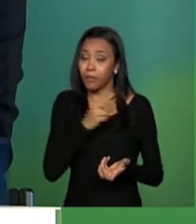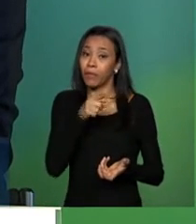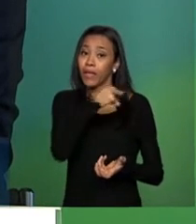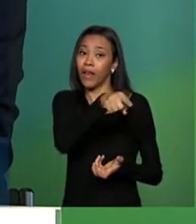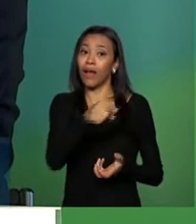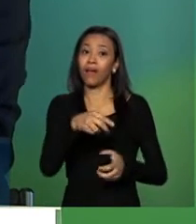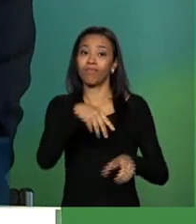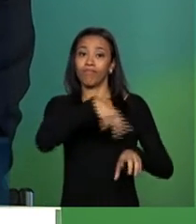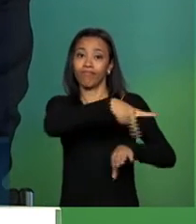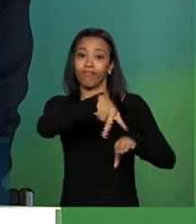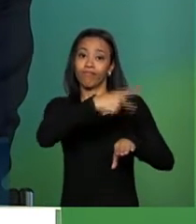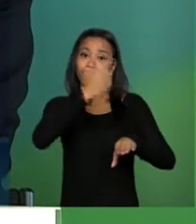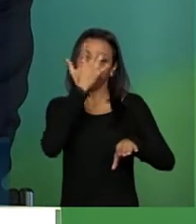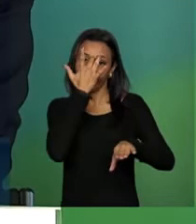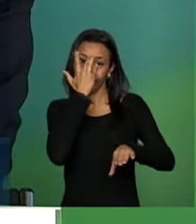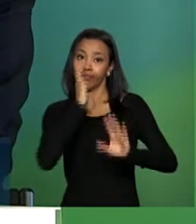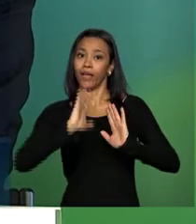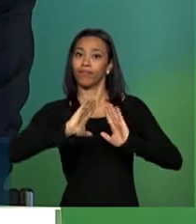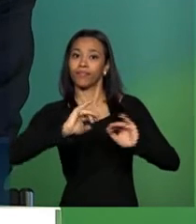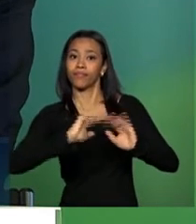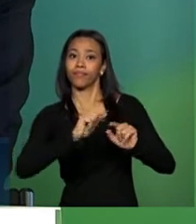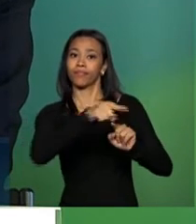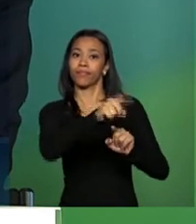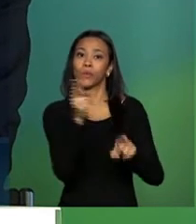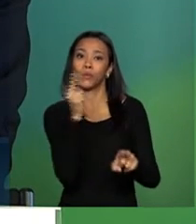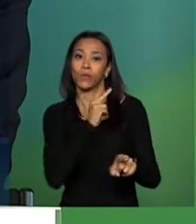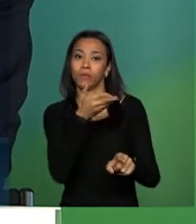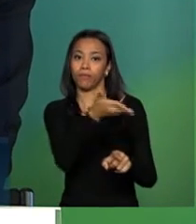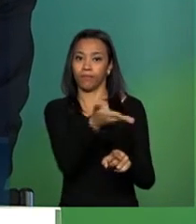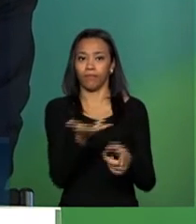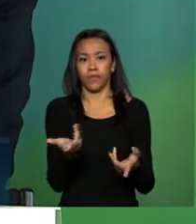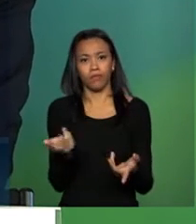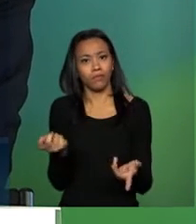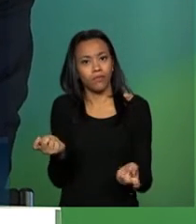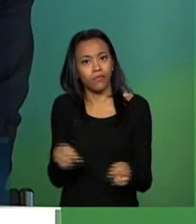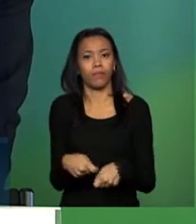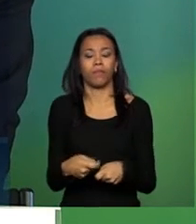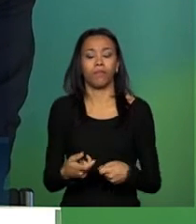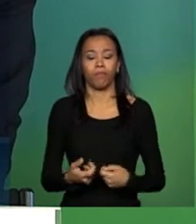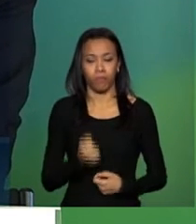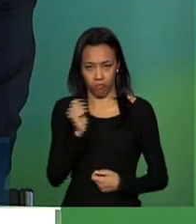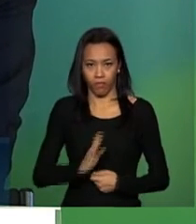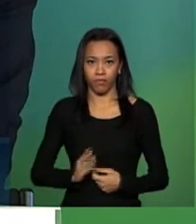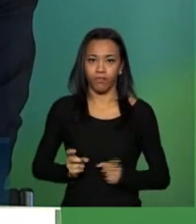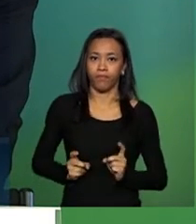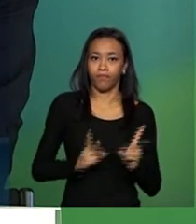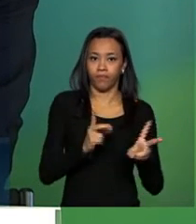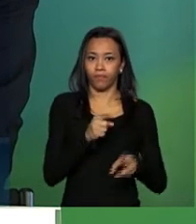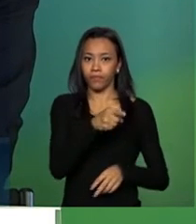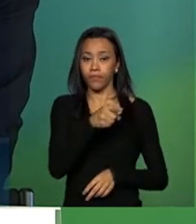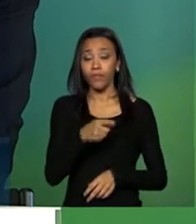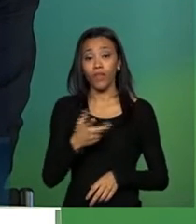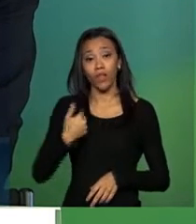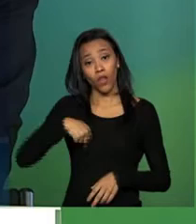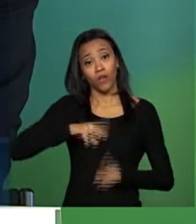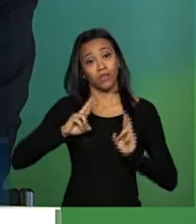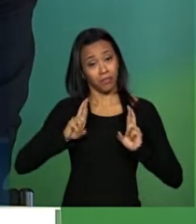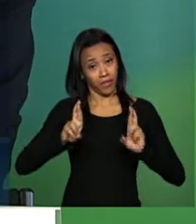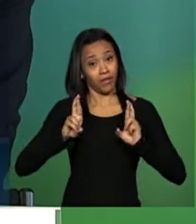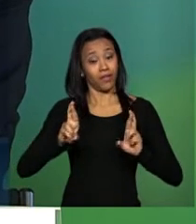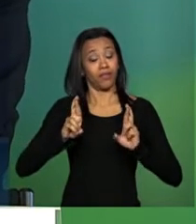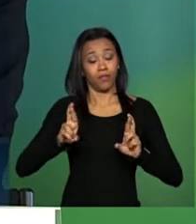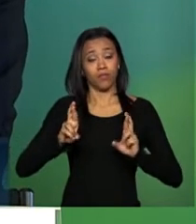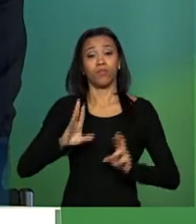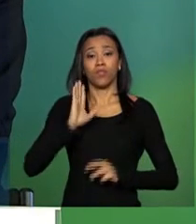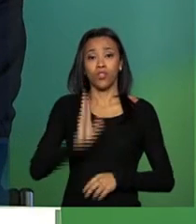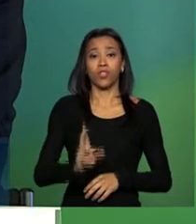queria assinalar. Esse movimento vai ser mais rápido. Mas, em resumo, nós esperamos resultado já